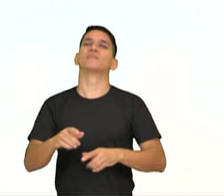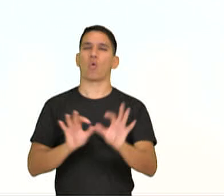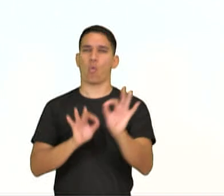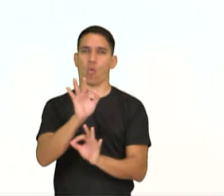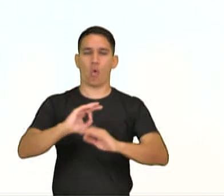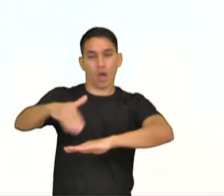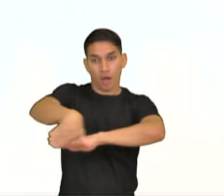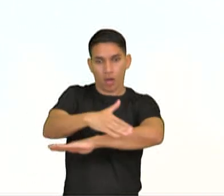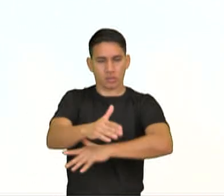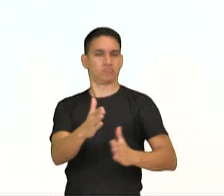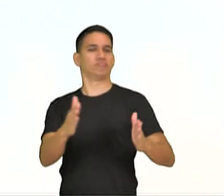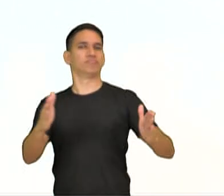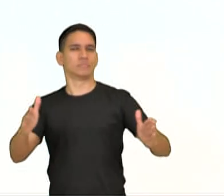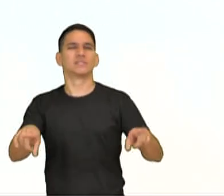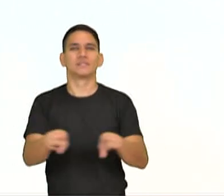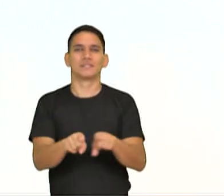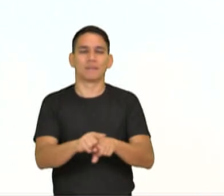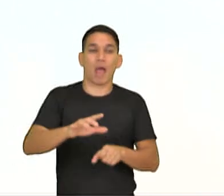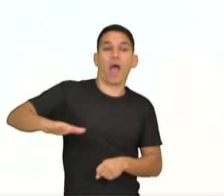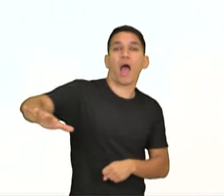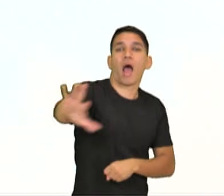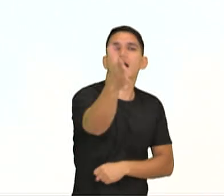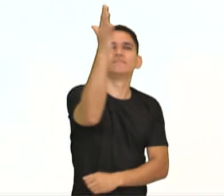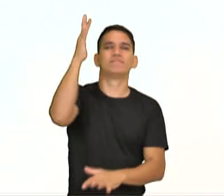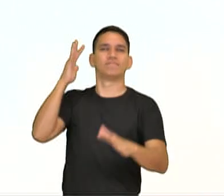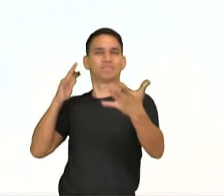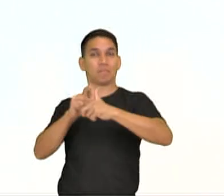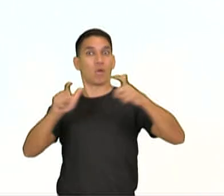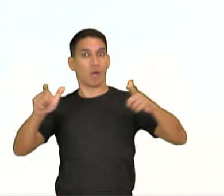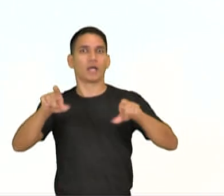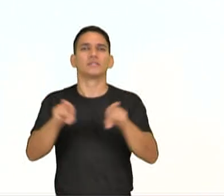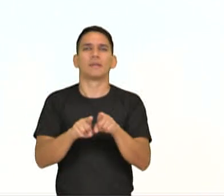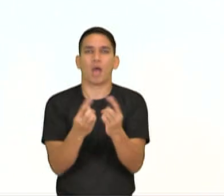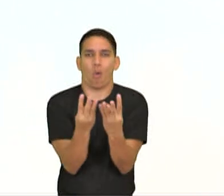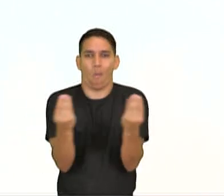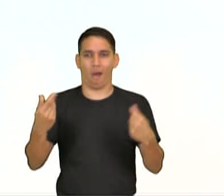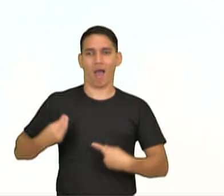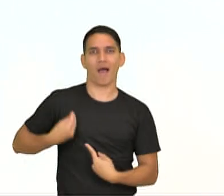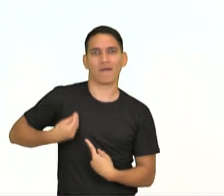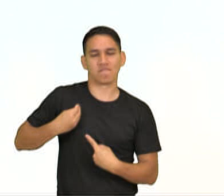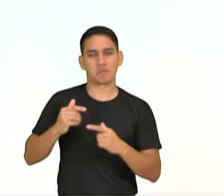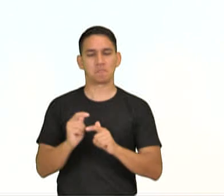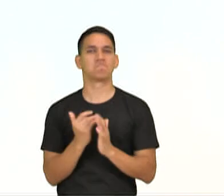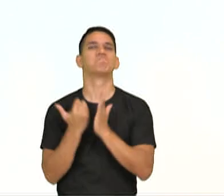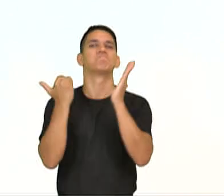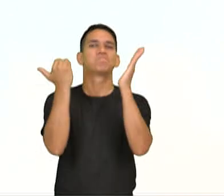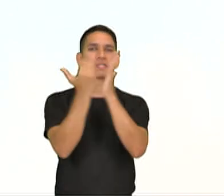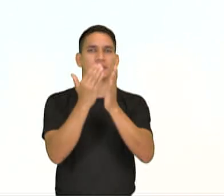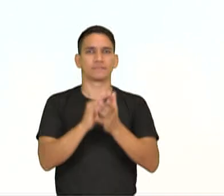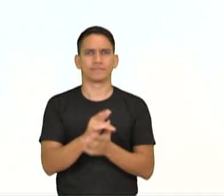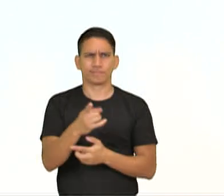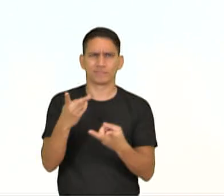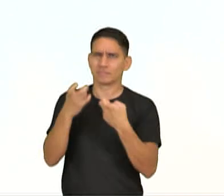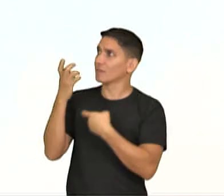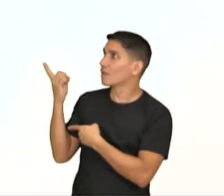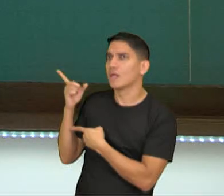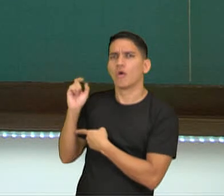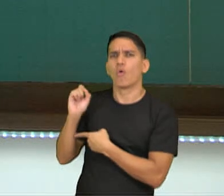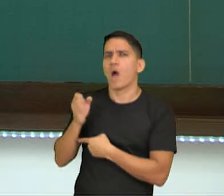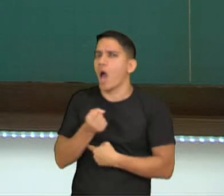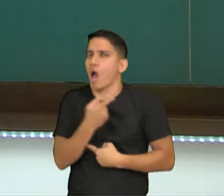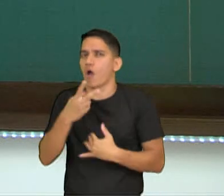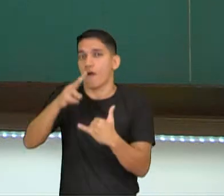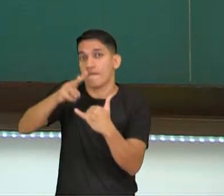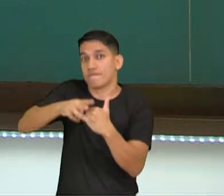largas, ampla área verde e excelente nível de qualidade de vida. Vocês vão identificar agora os verbos